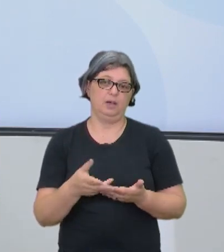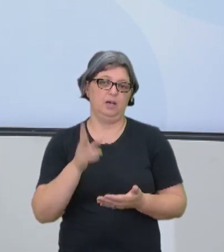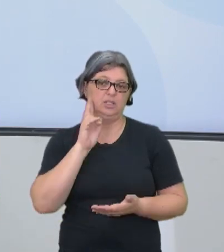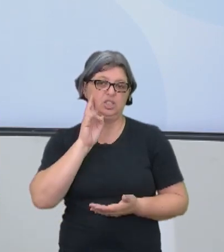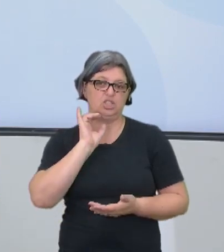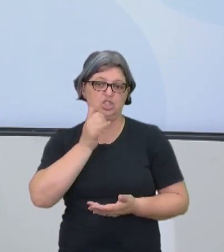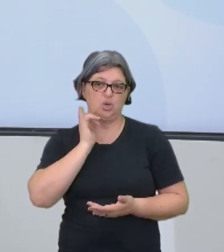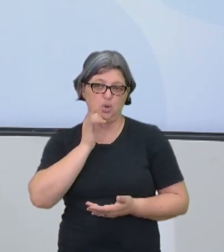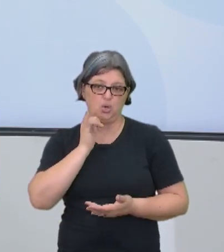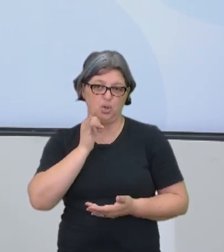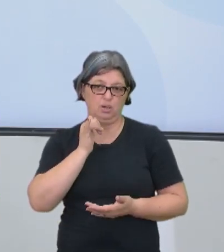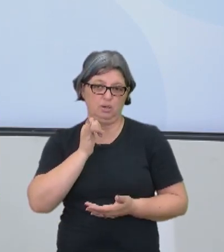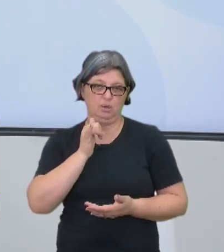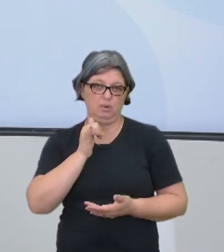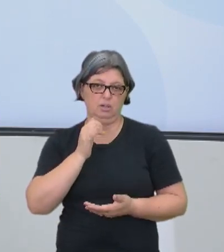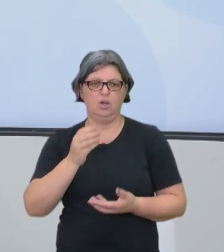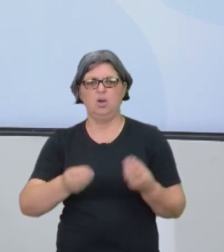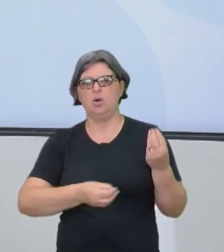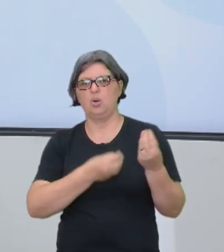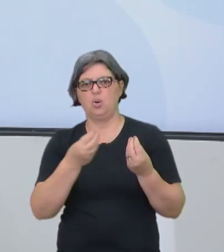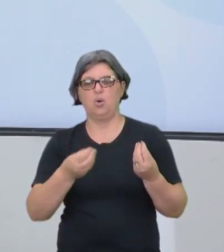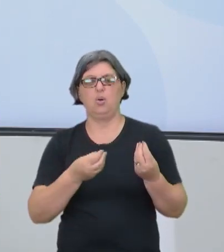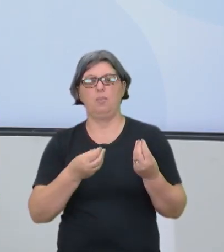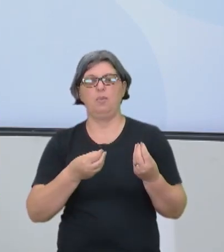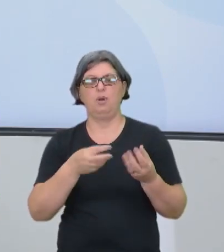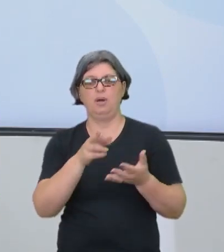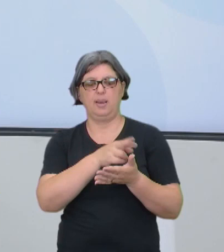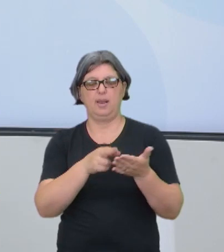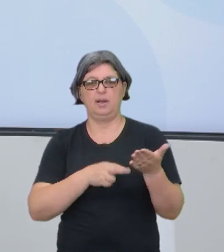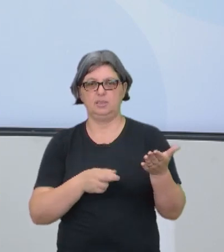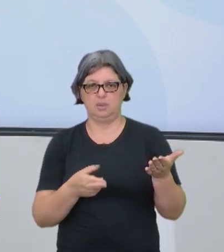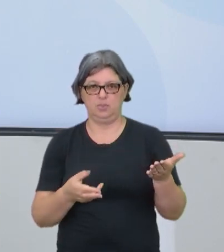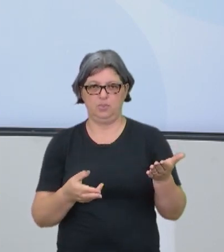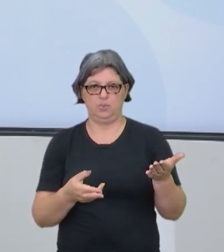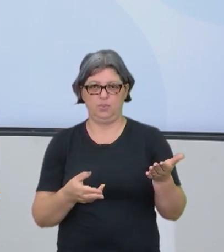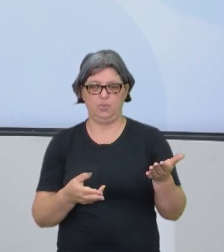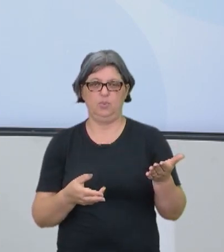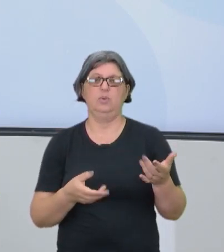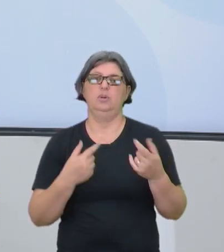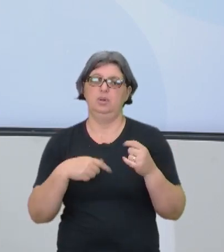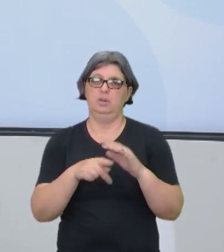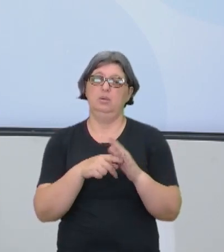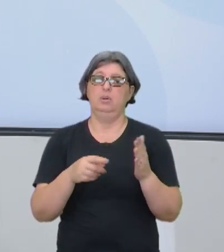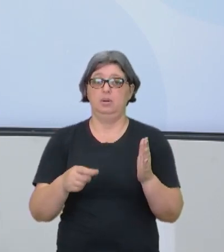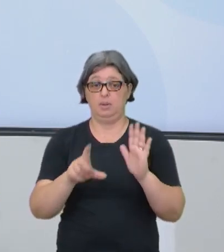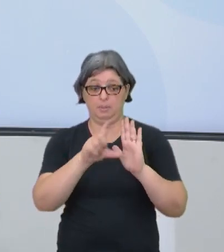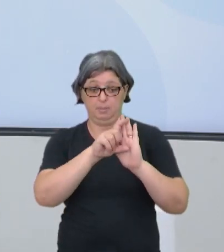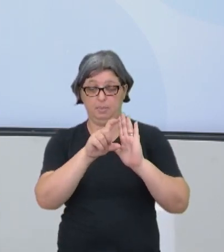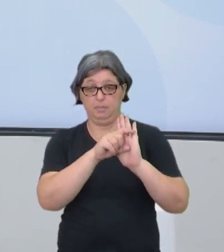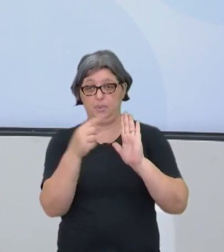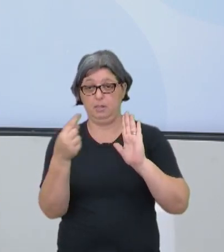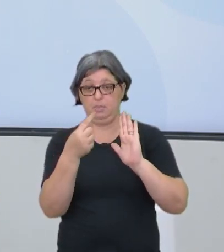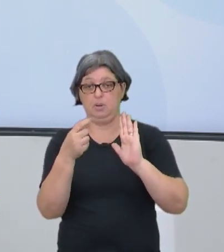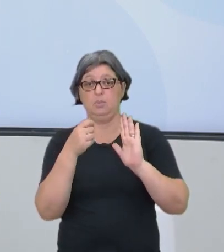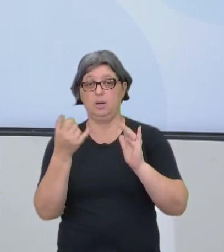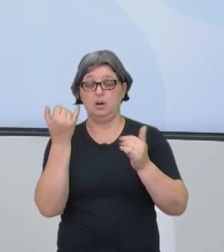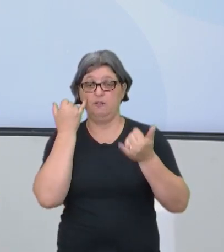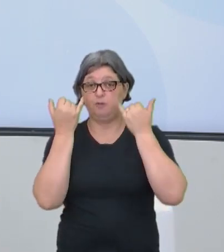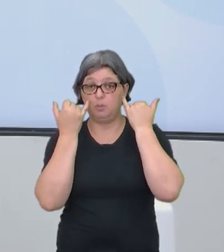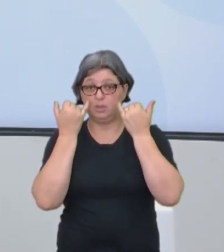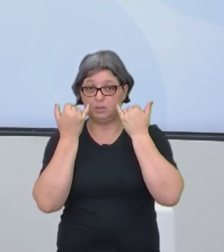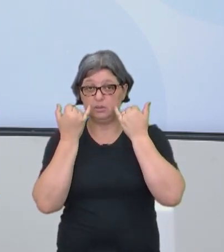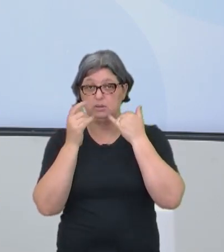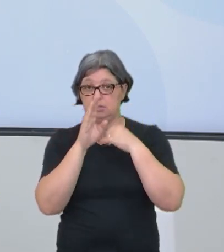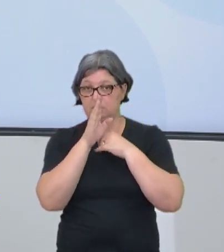narração. Como que funciona a redação? Eu mencionei, olha, no primeiro parágrafo, quais são as informações que